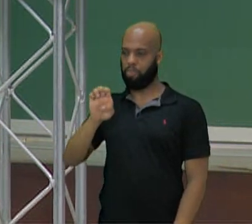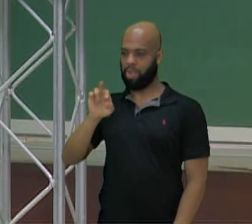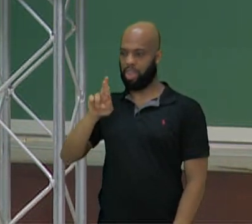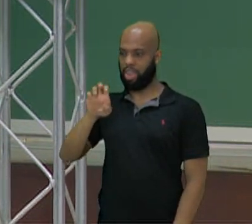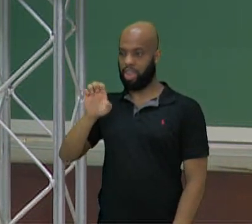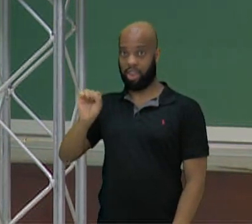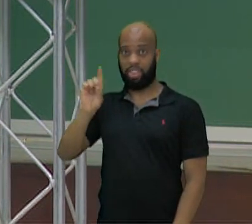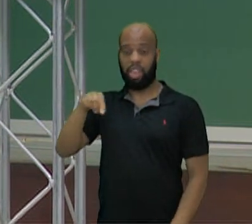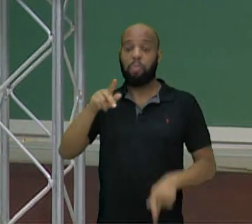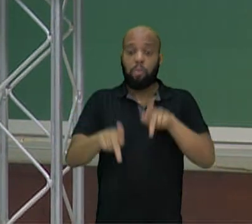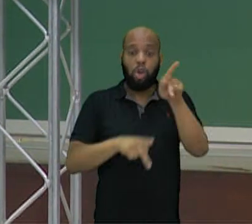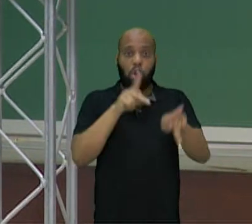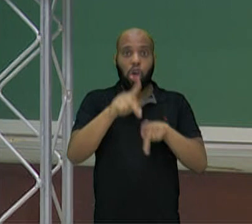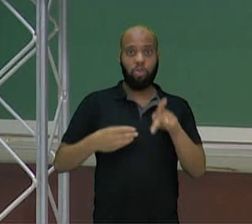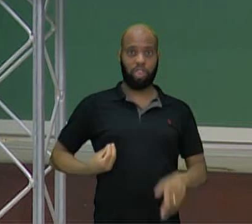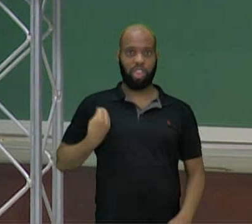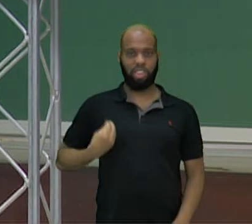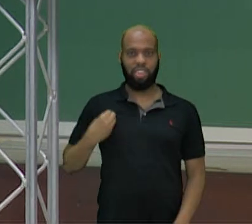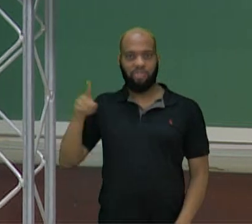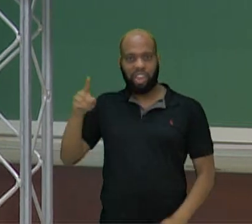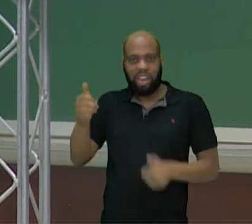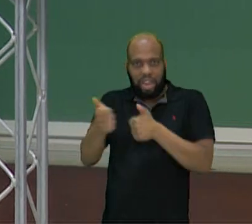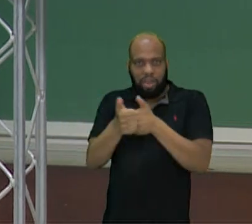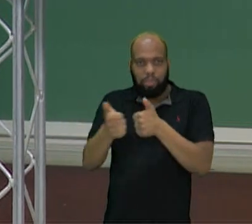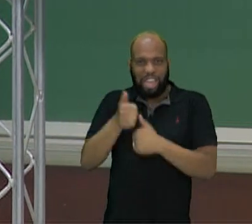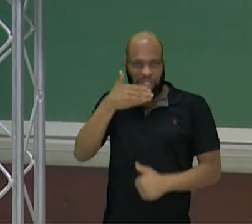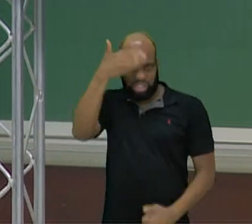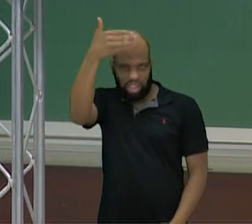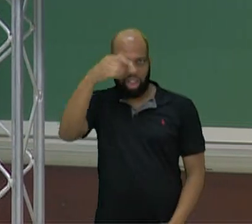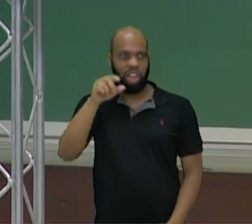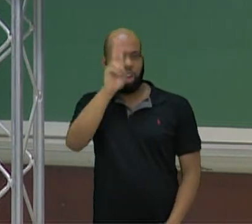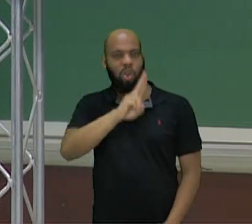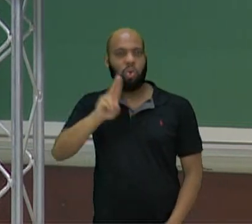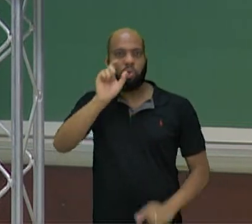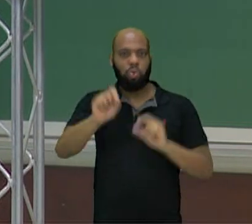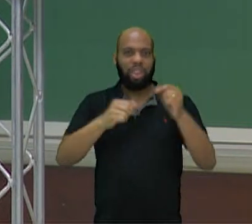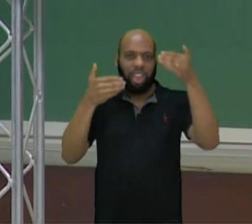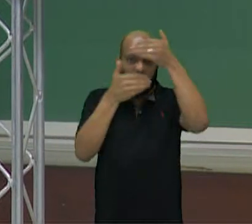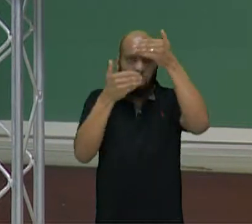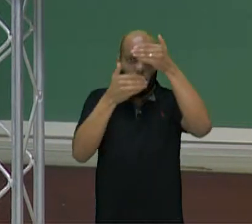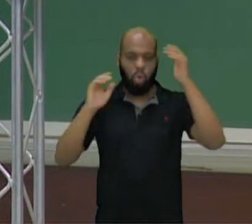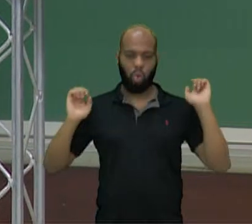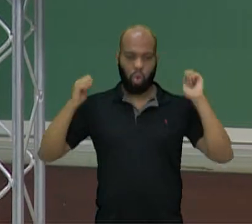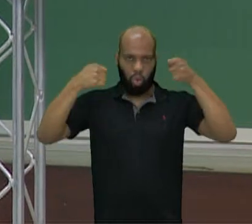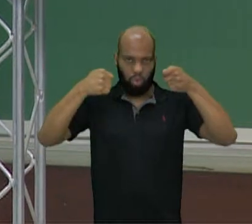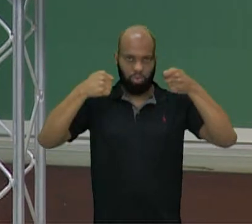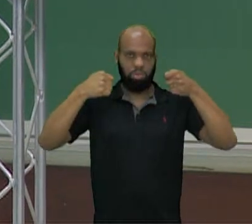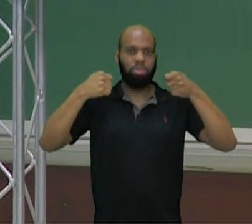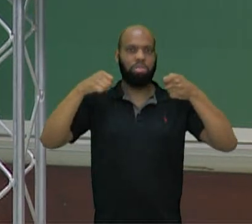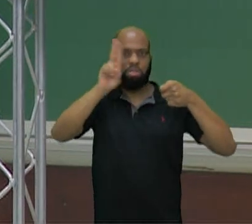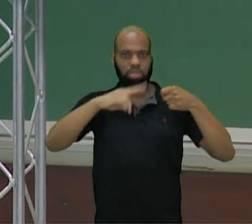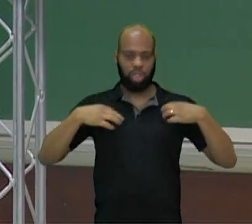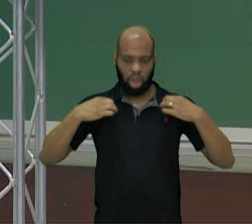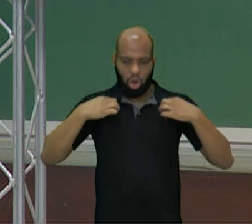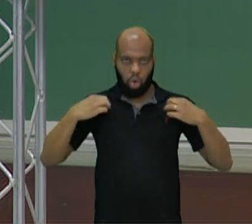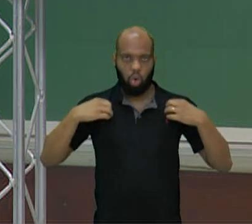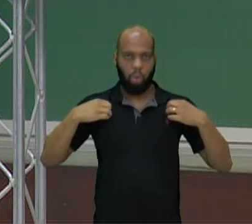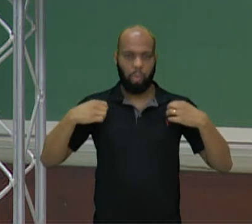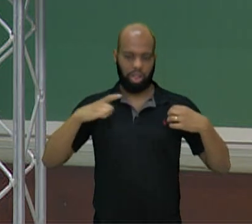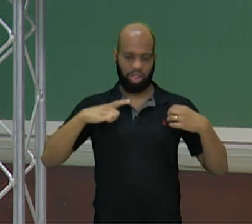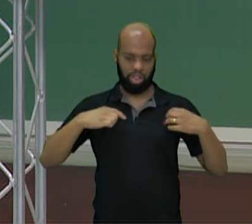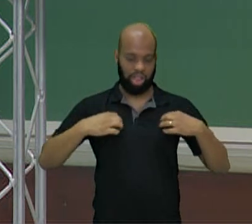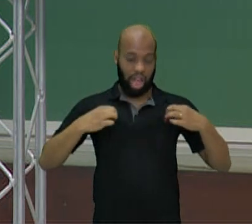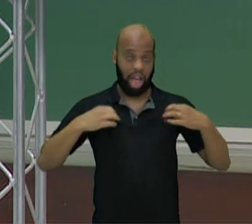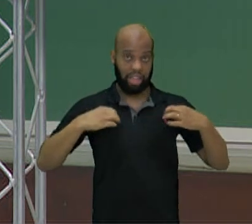nômades, que vivem ali, por exemplo, no Saara, eles usam aquelas roupas claras, todo